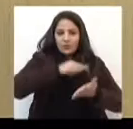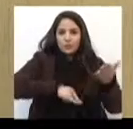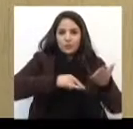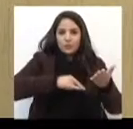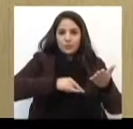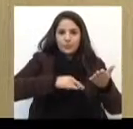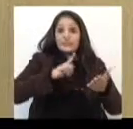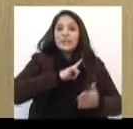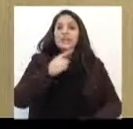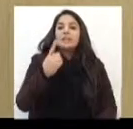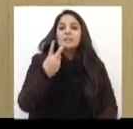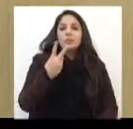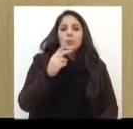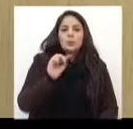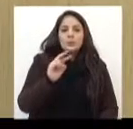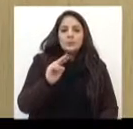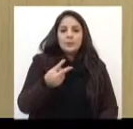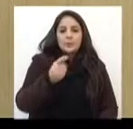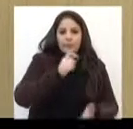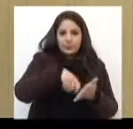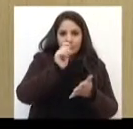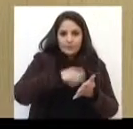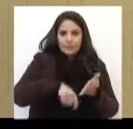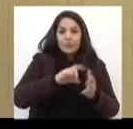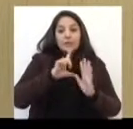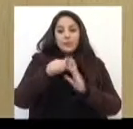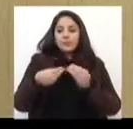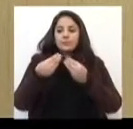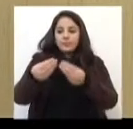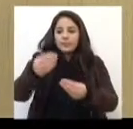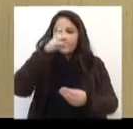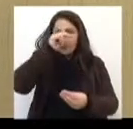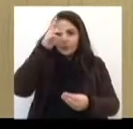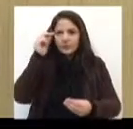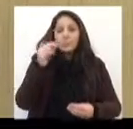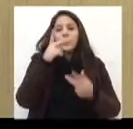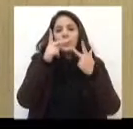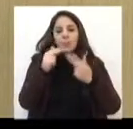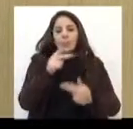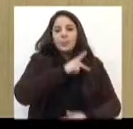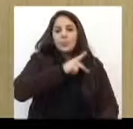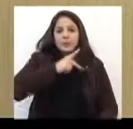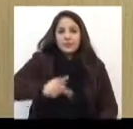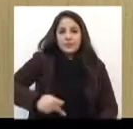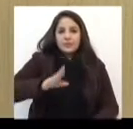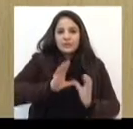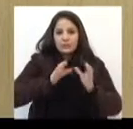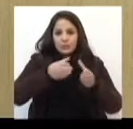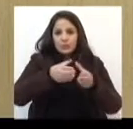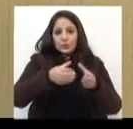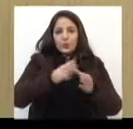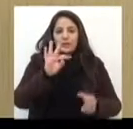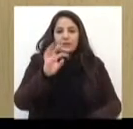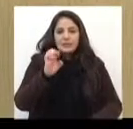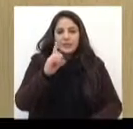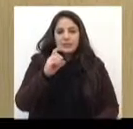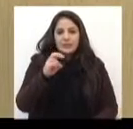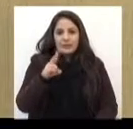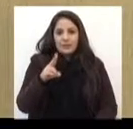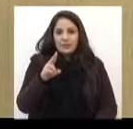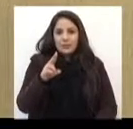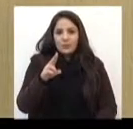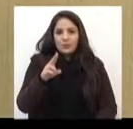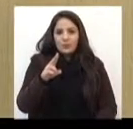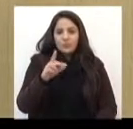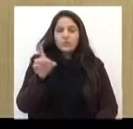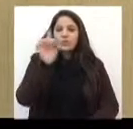2.000 assinaturas e em breve será remetido ao poder público. Conforme o presidente da companhia, Tadeu Karzeski, no